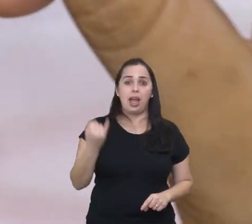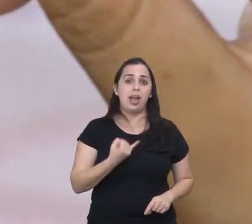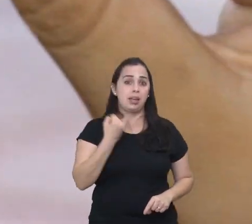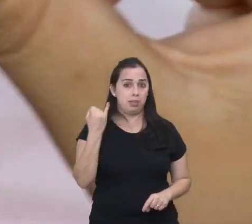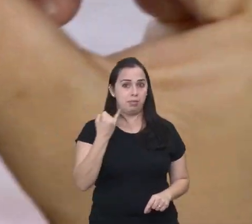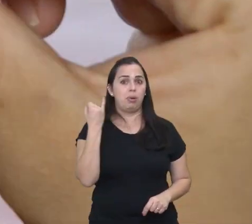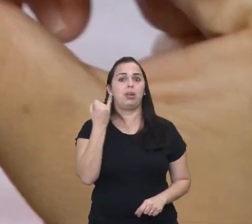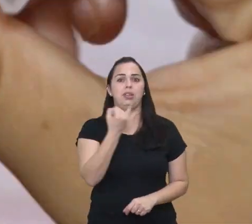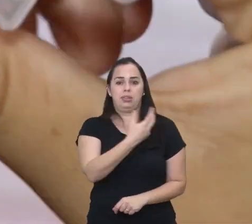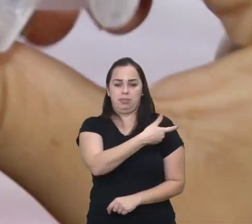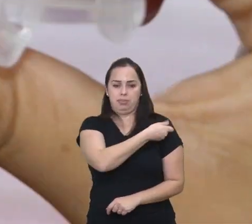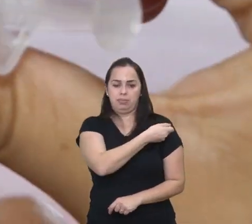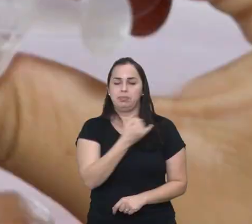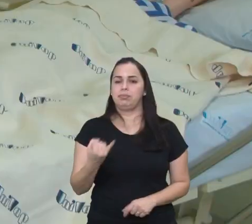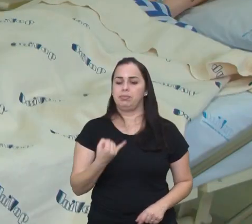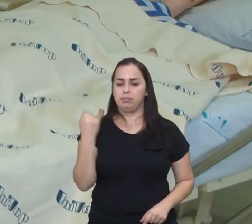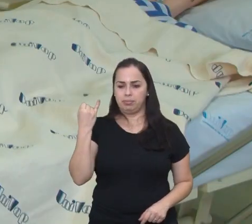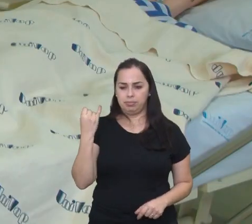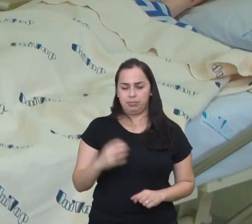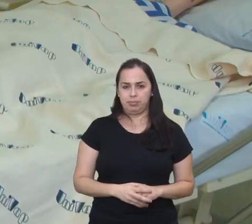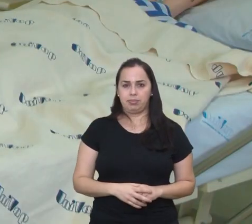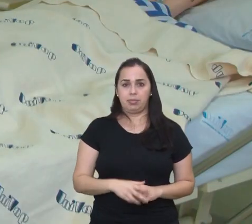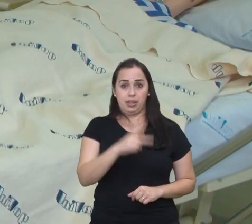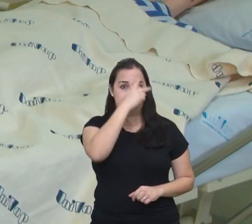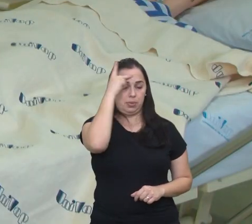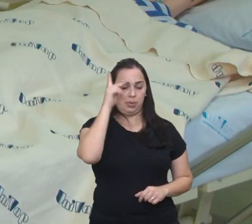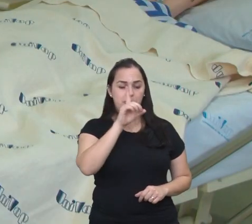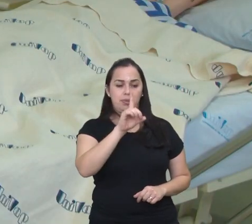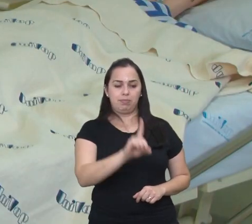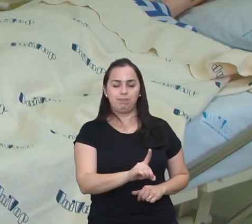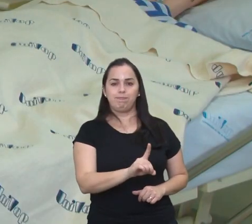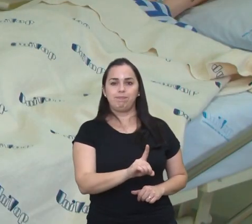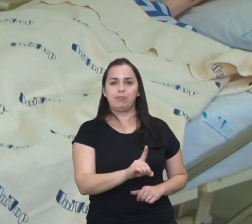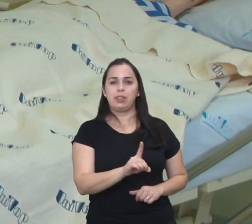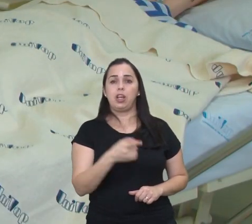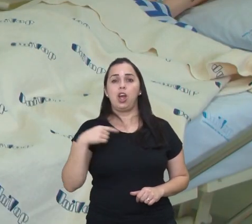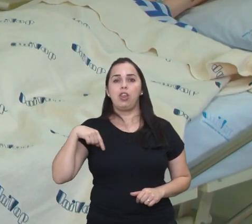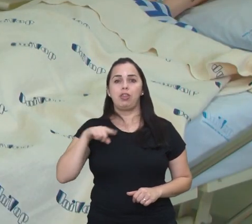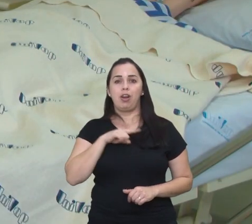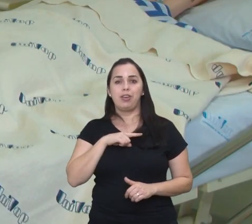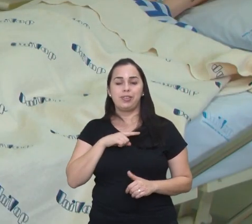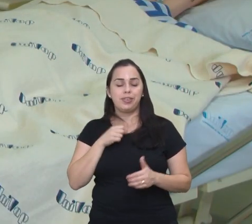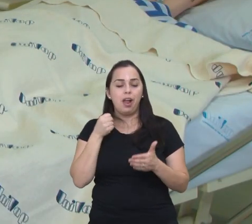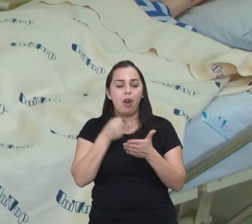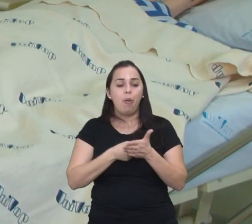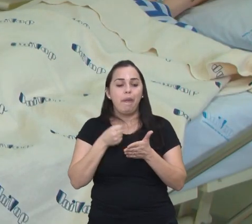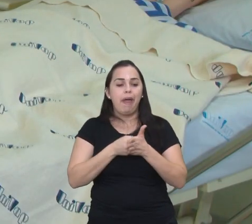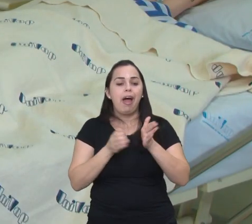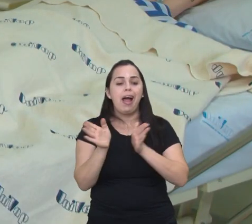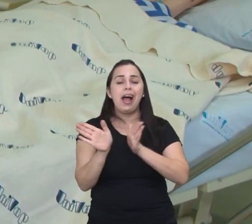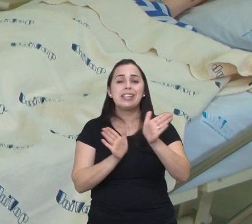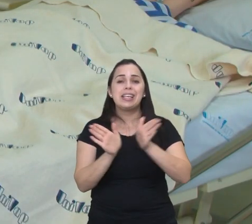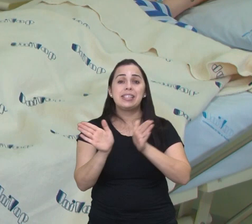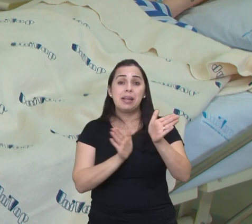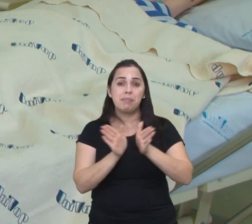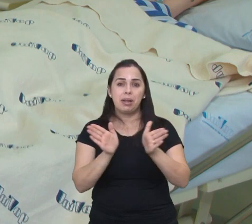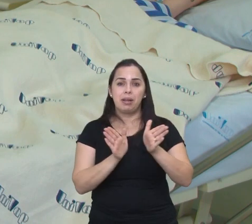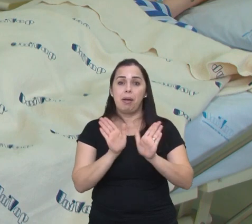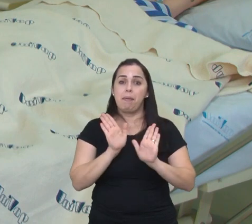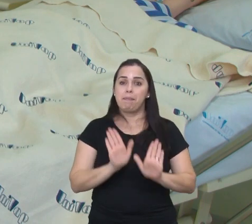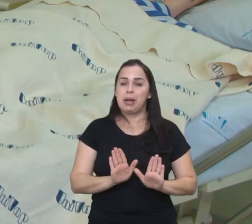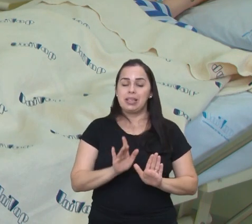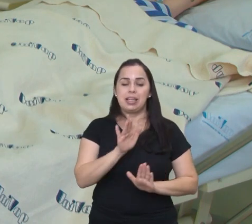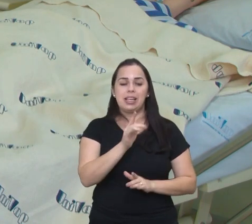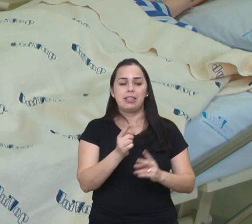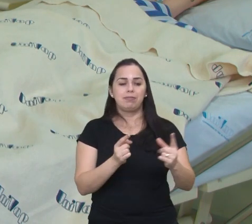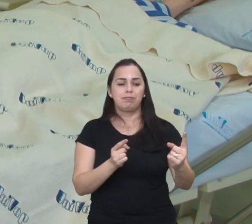sobre a importância de se vacinar. Pessoas com deficiência, nós sempre temos que lutar pelo acesso dessas pessoas. Mas uma